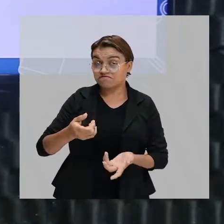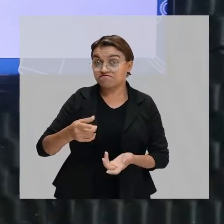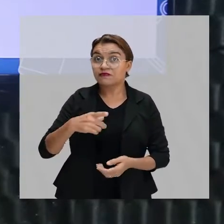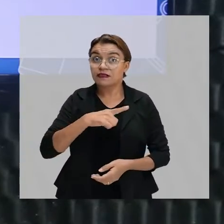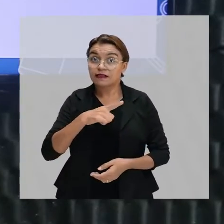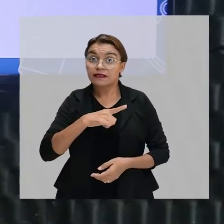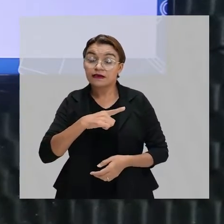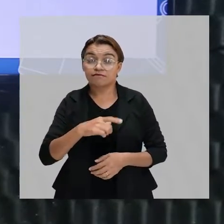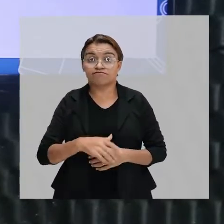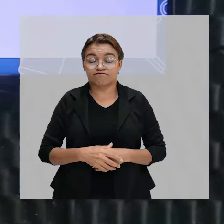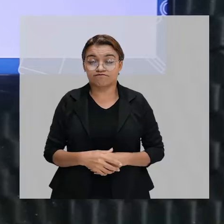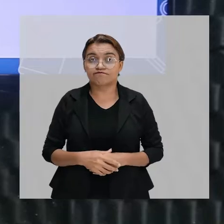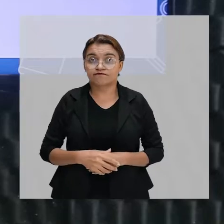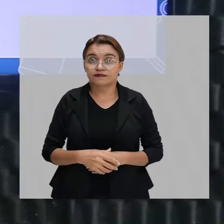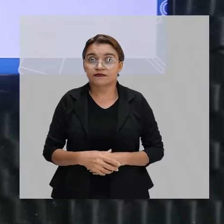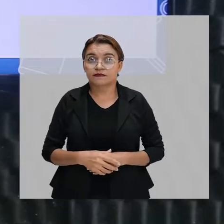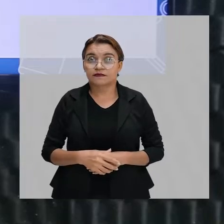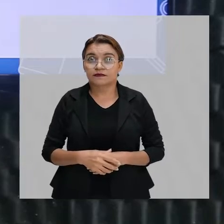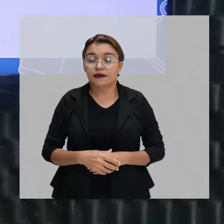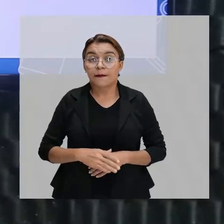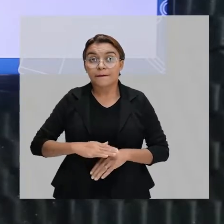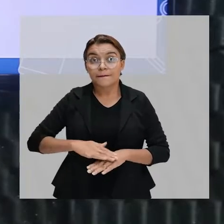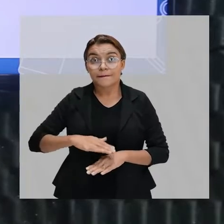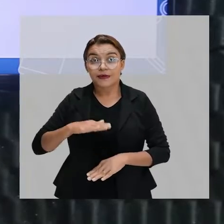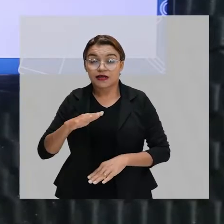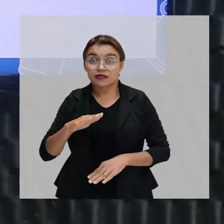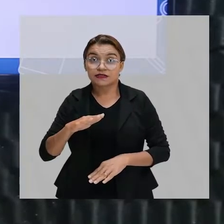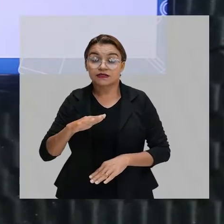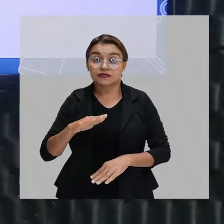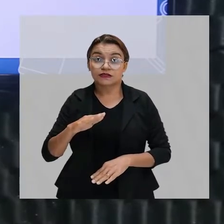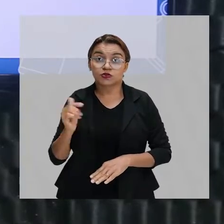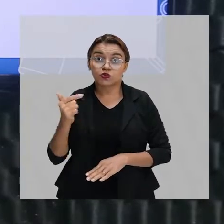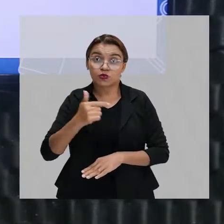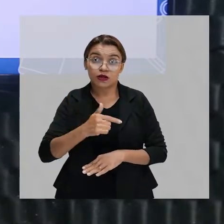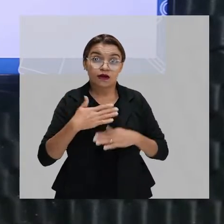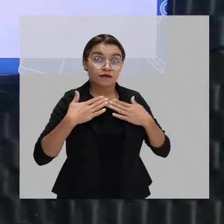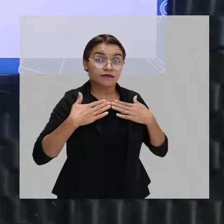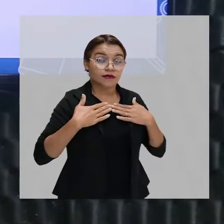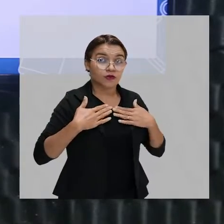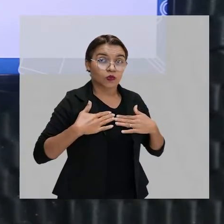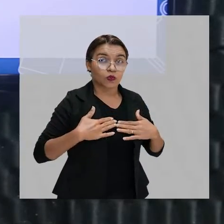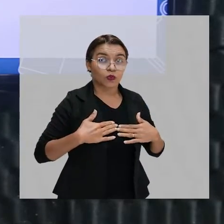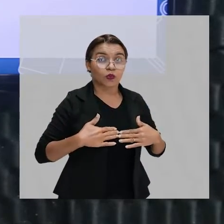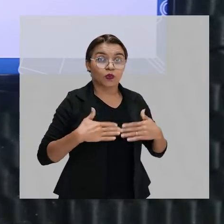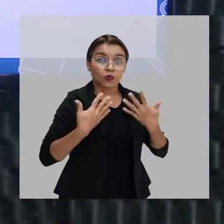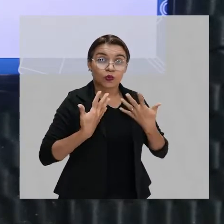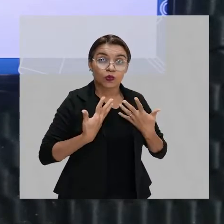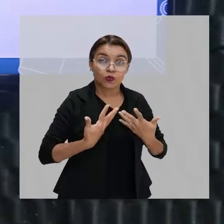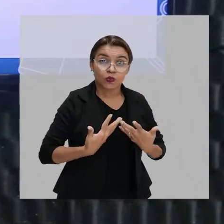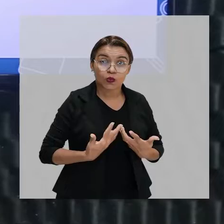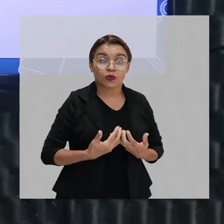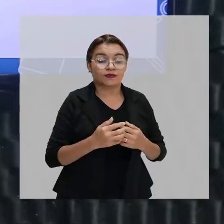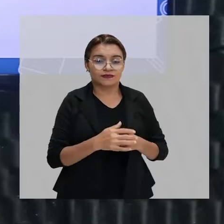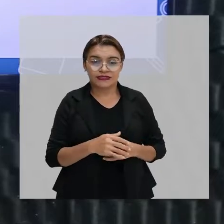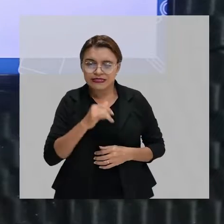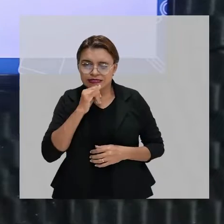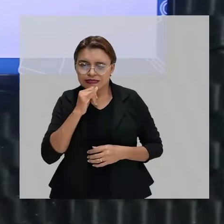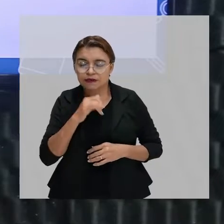gasto maior do que os níveis de repouso vou explicar isso aqui para vocês